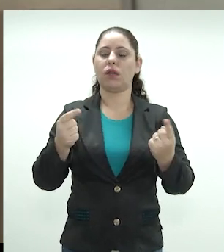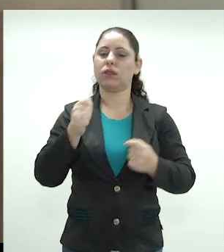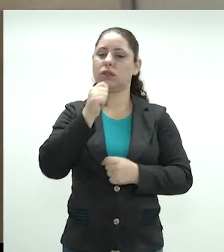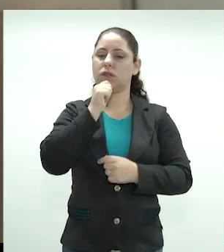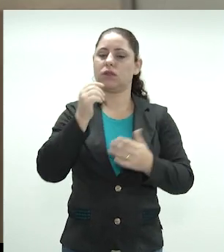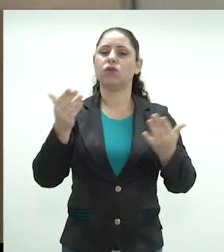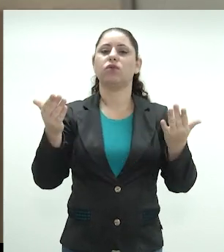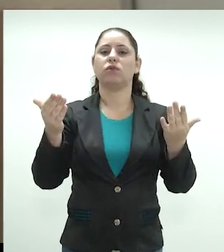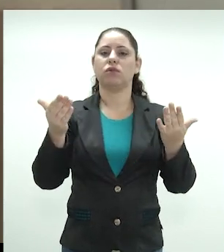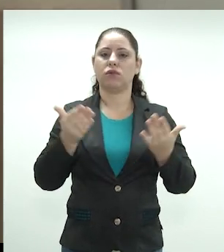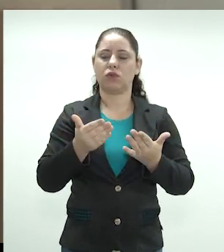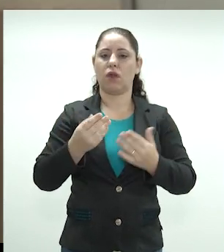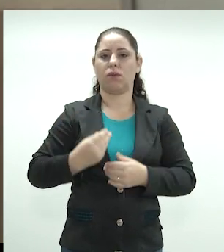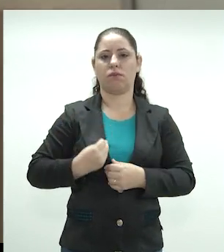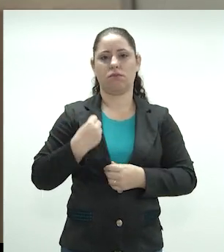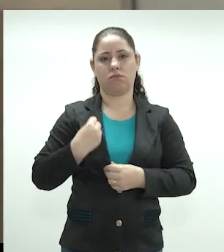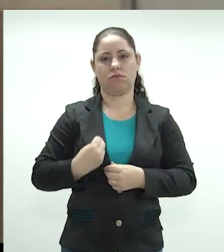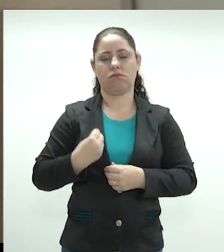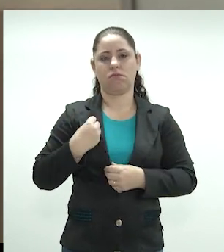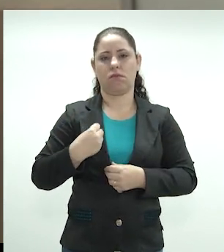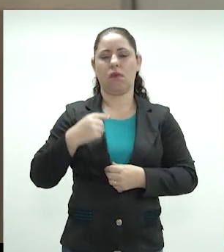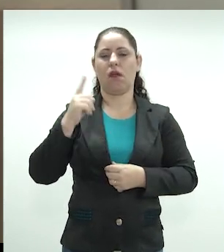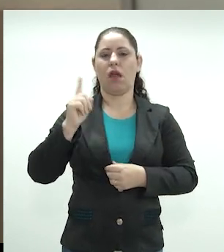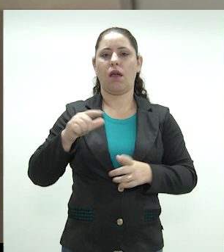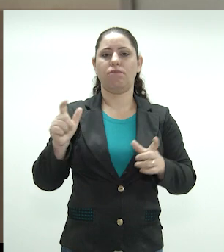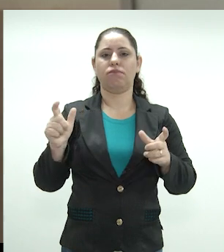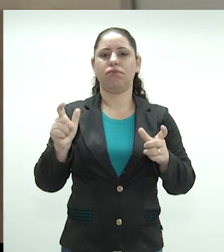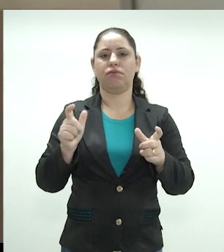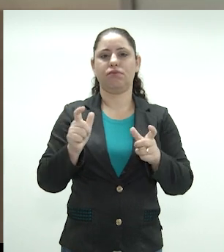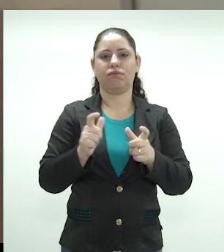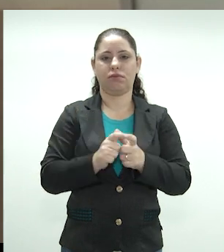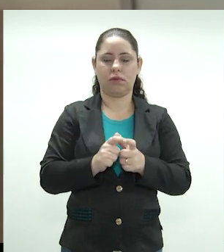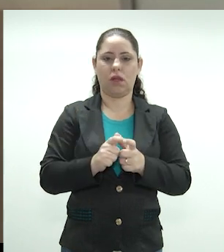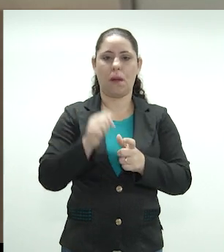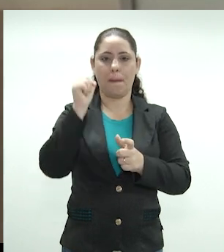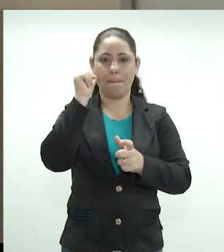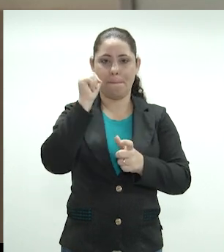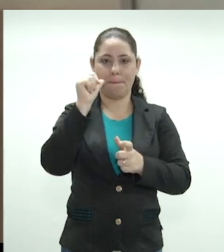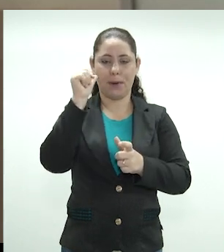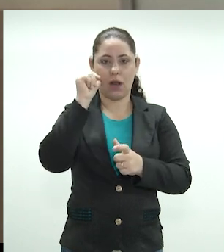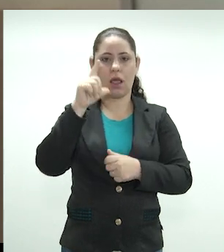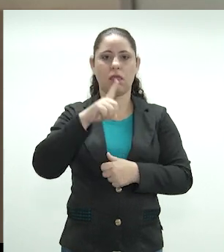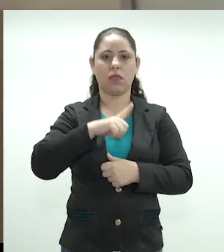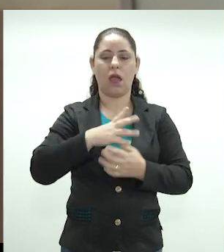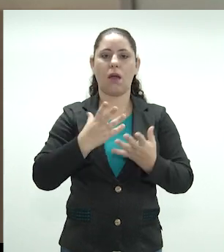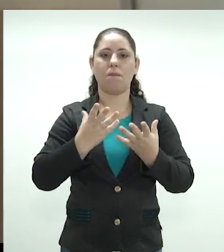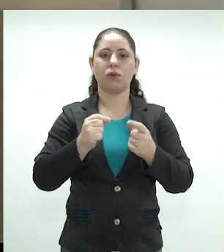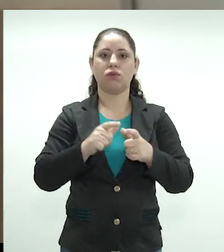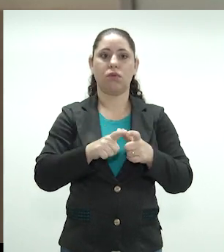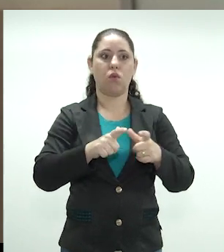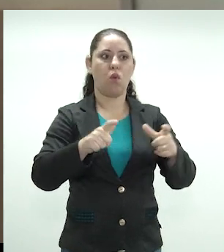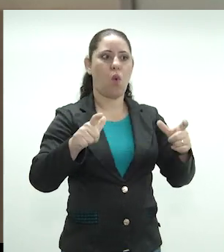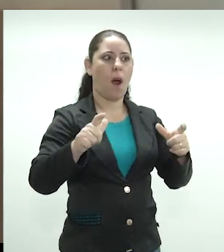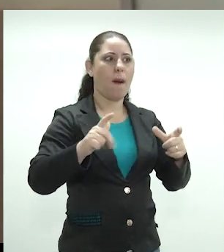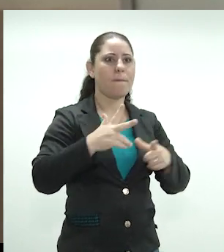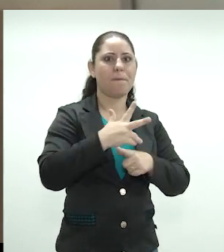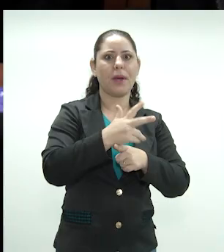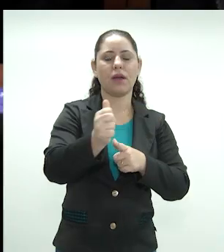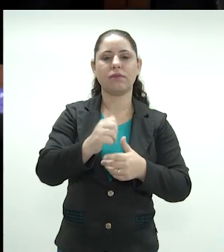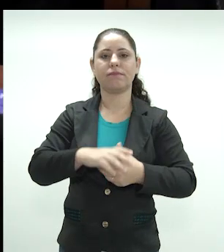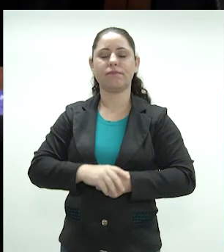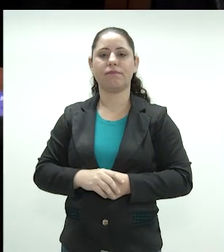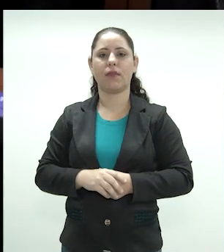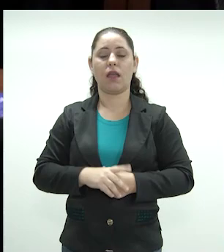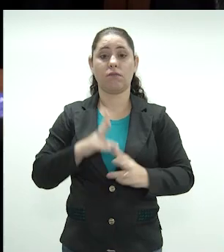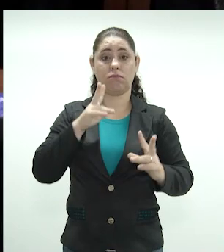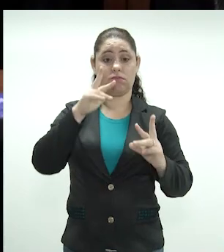ainda hoje essa participação é muito pequena e as mulheres têm muito espaço para conquistar.